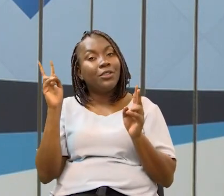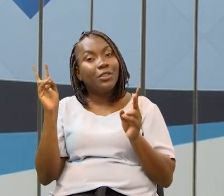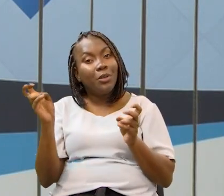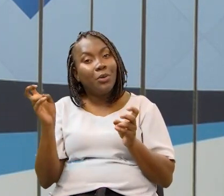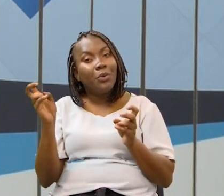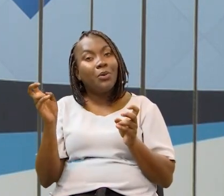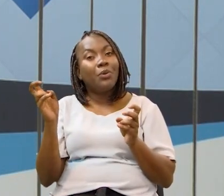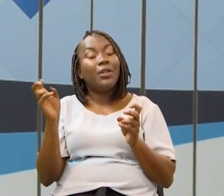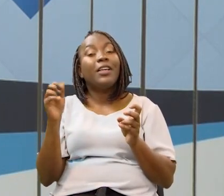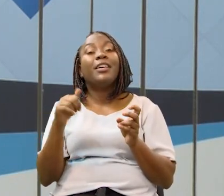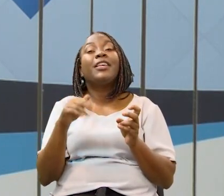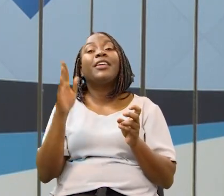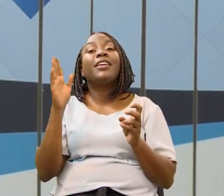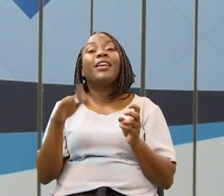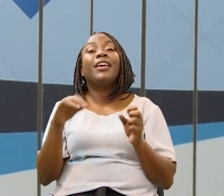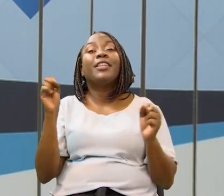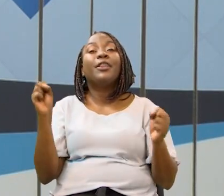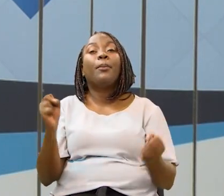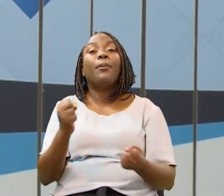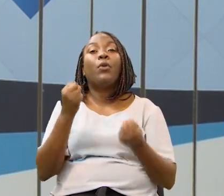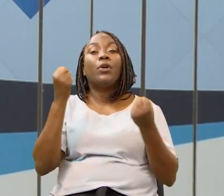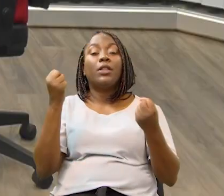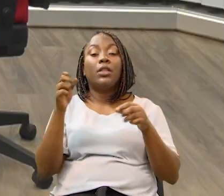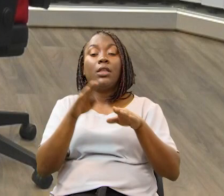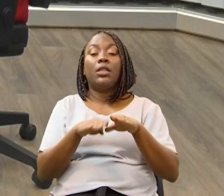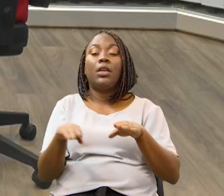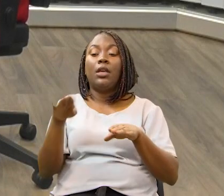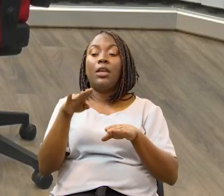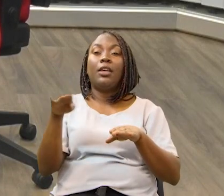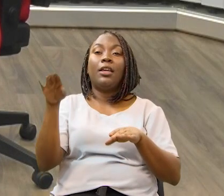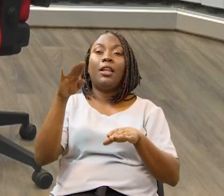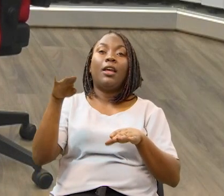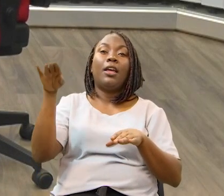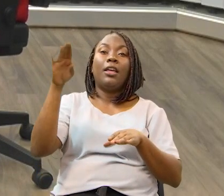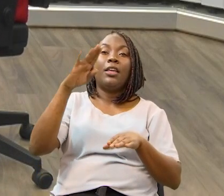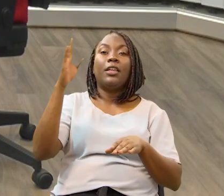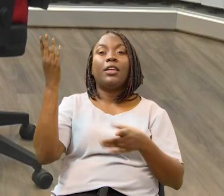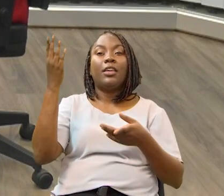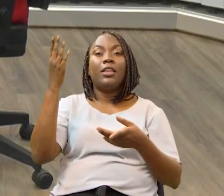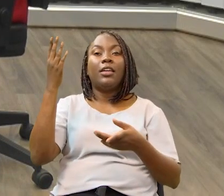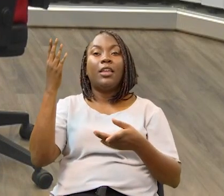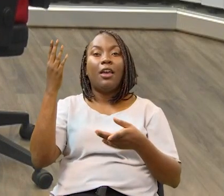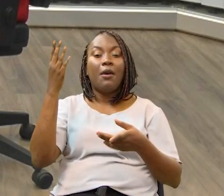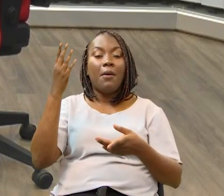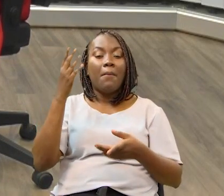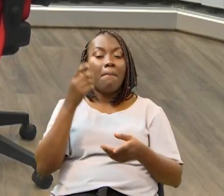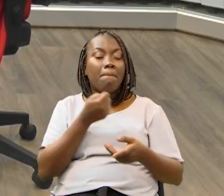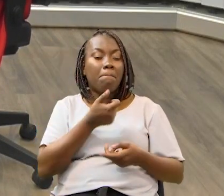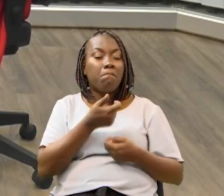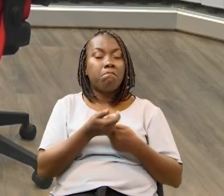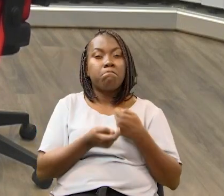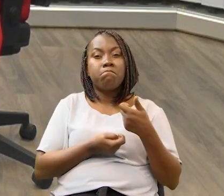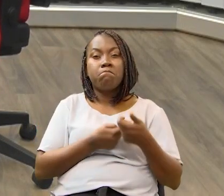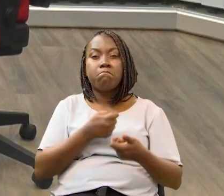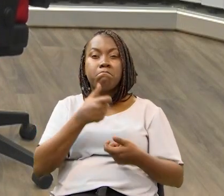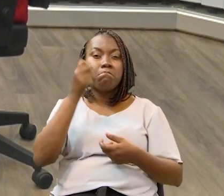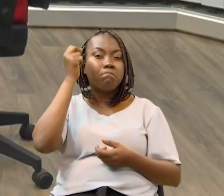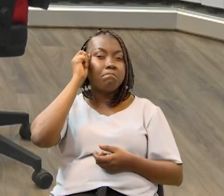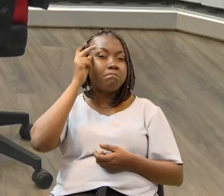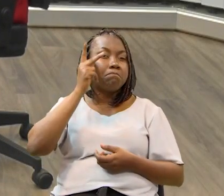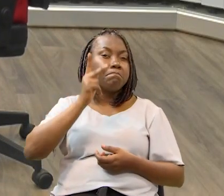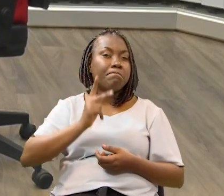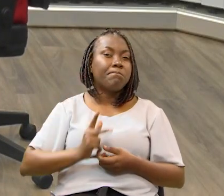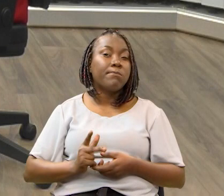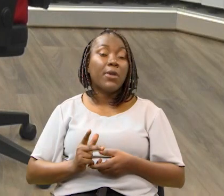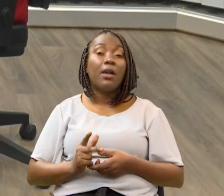né, de quem tem o poder e como hierarquia, existe, né? Essa manipulação. Manipulação também. Mas eu